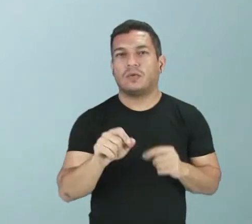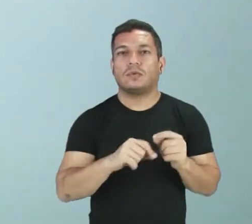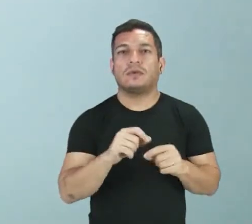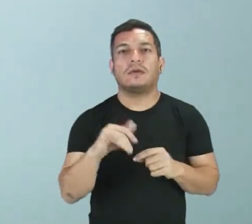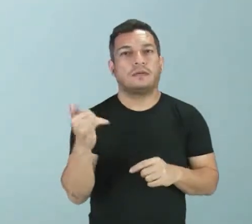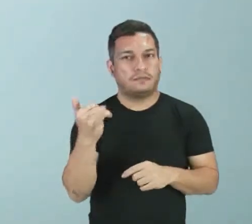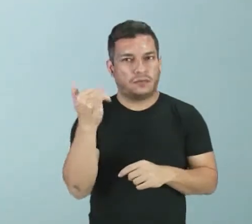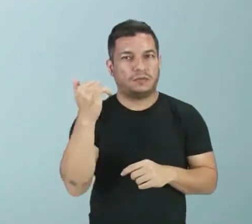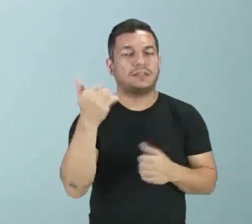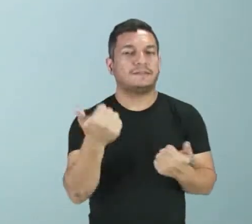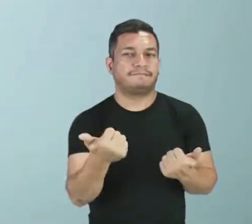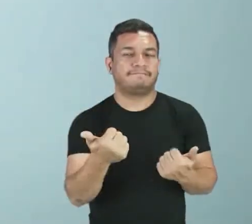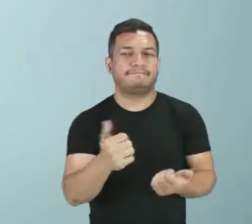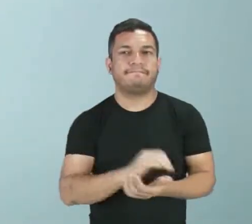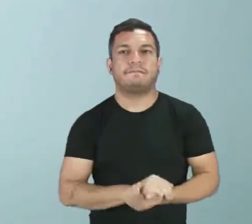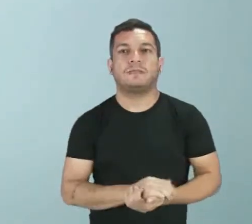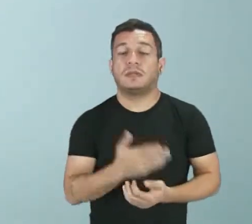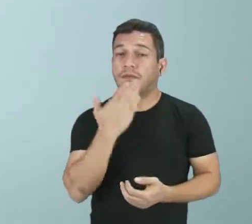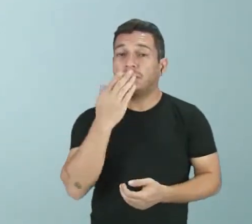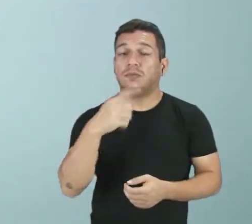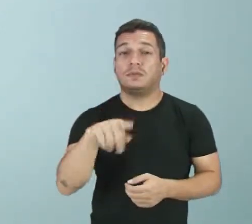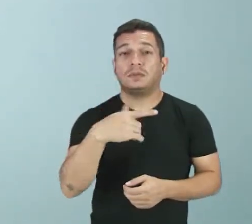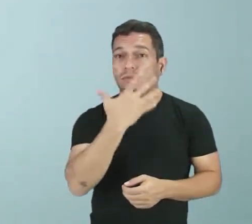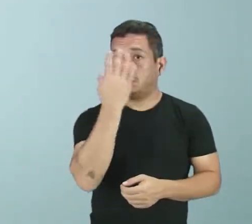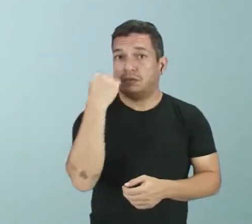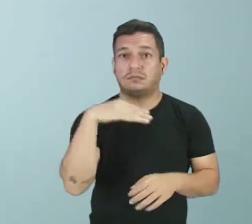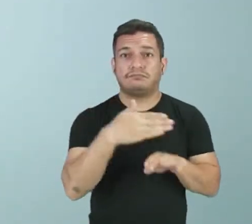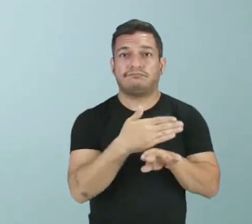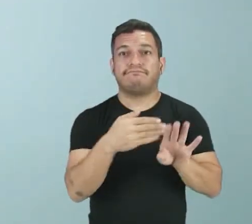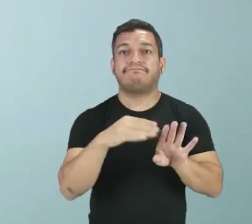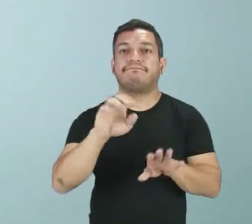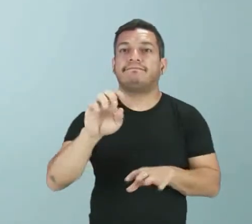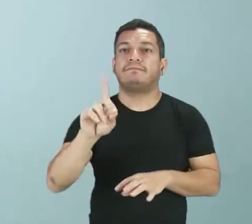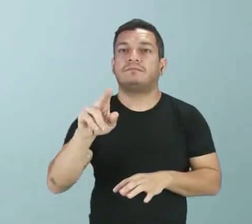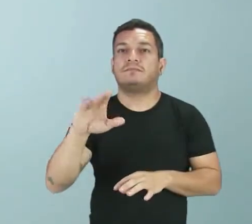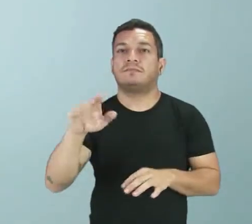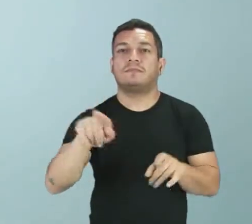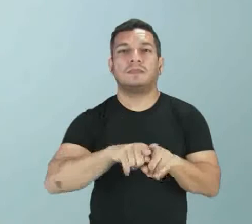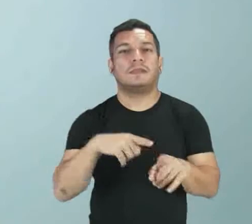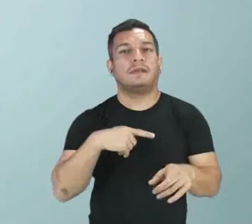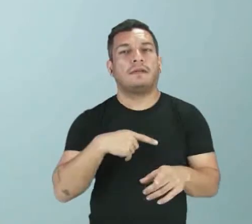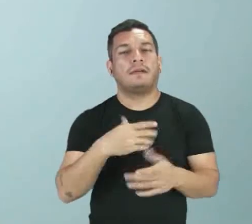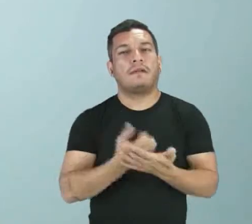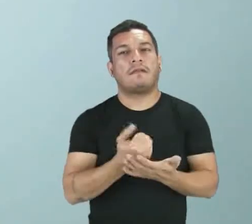extrema importância. Eu vou pedir que você não esqueça de entrar na plataforma Eduque para